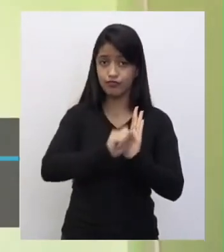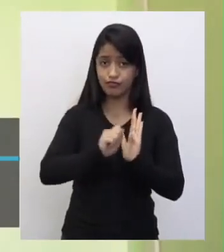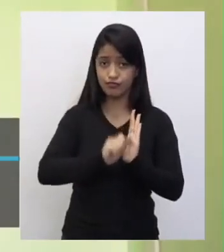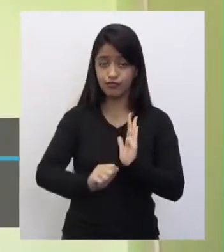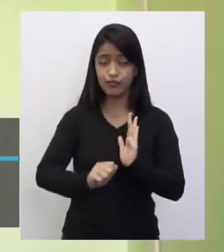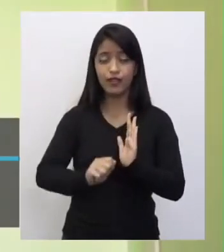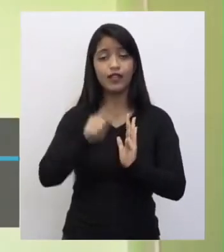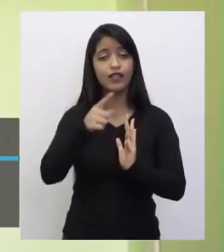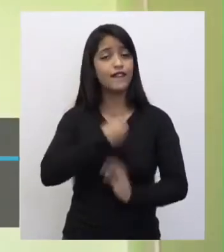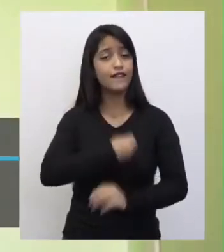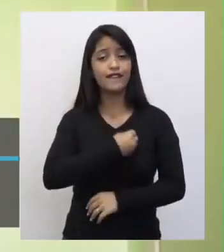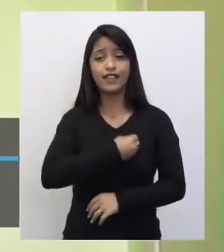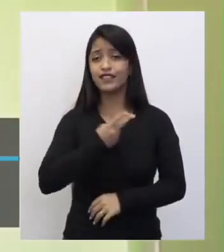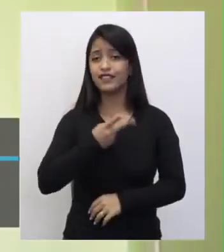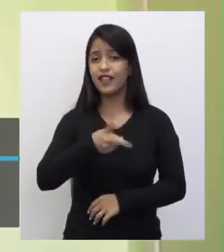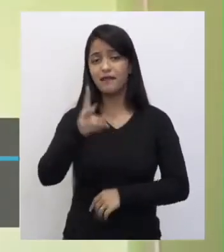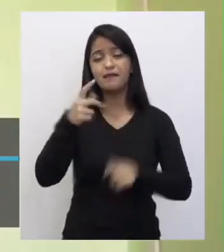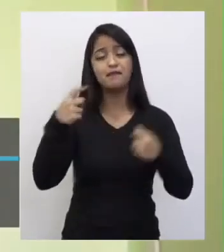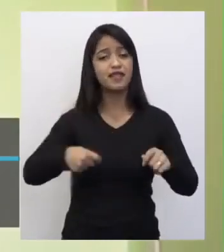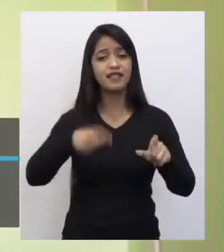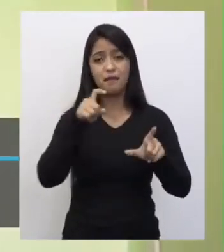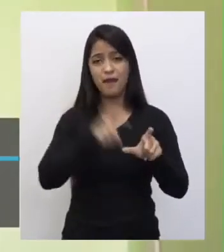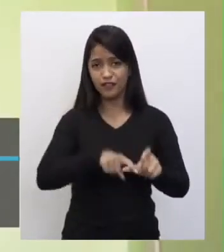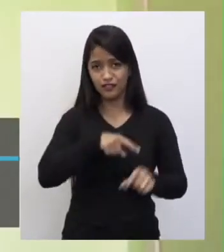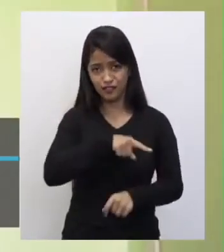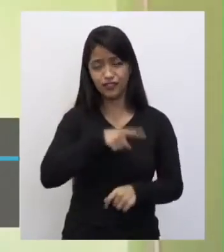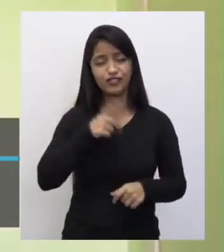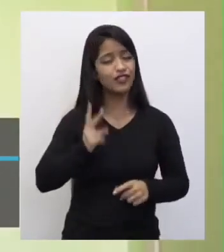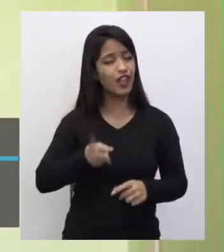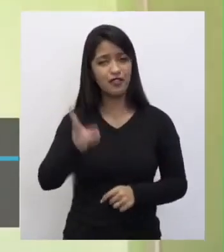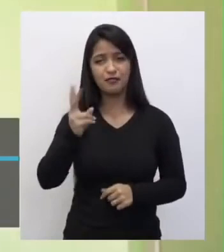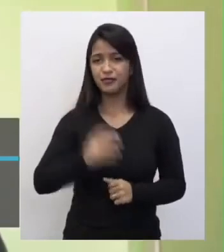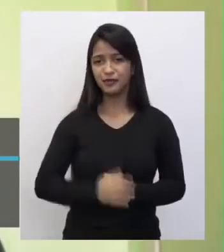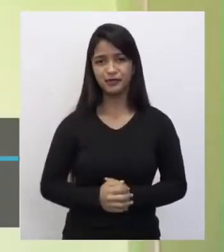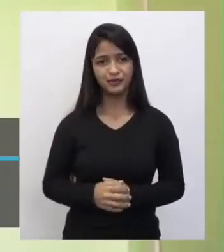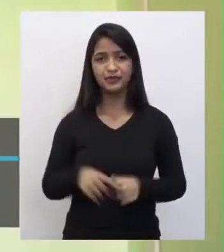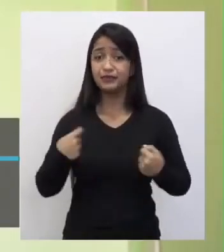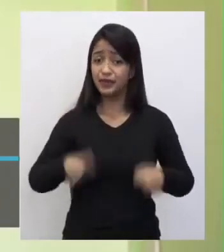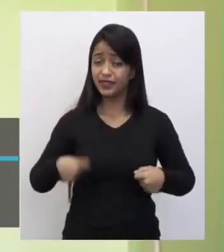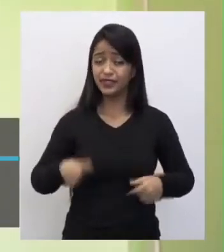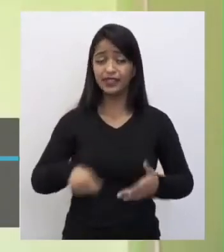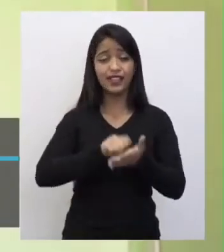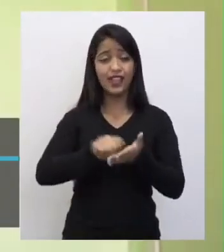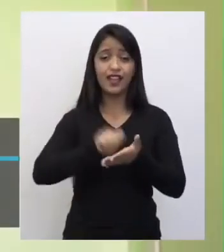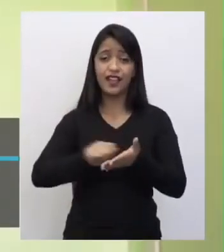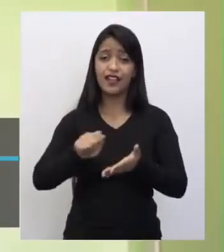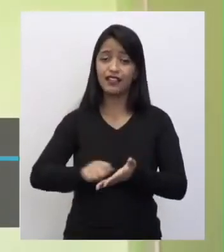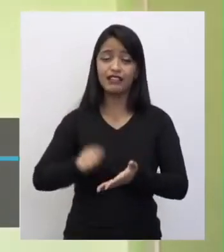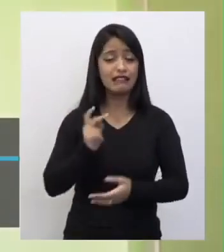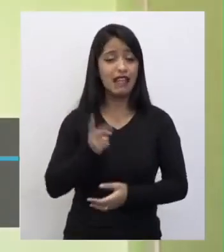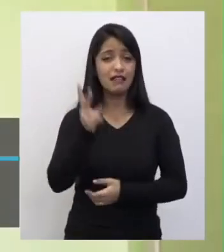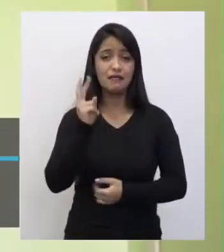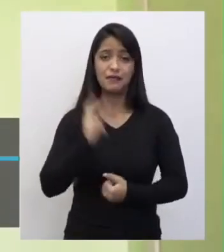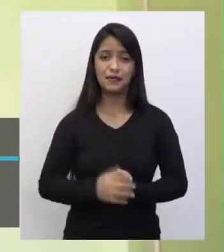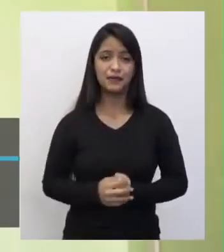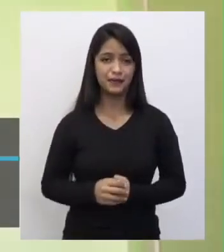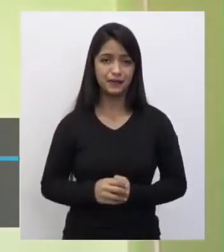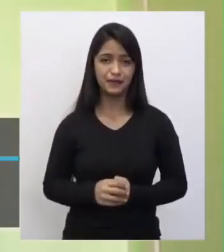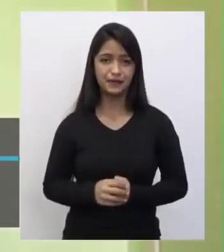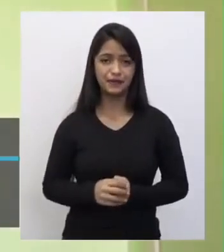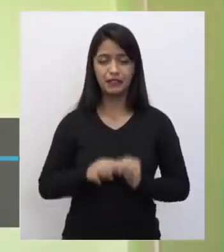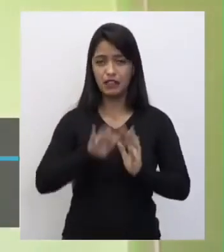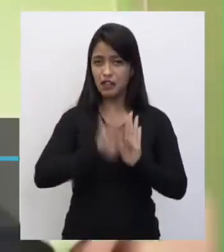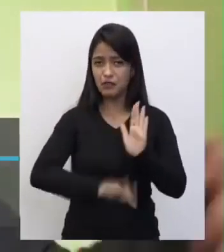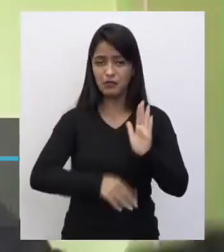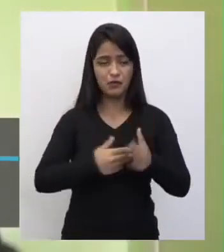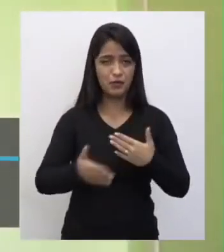fazer parte da nossa vida, né? Então, a gente vai sempre precisar estar escrevendo algo, estar produzindo qualquer tipo de texto,